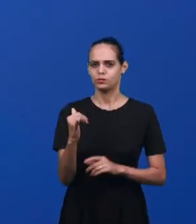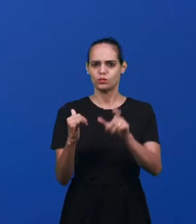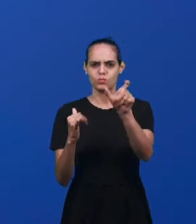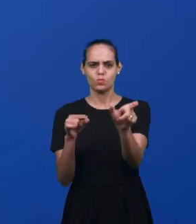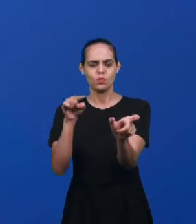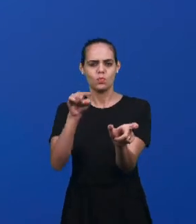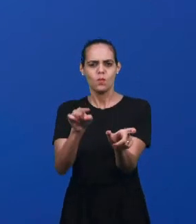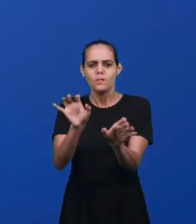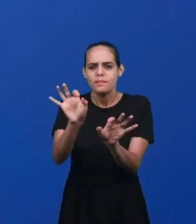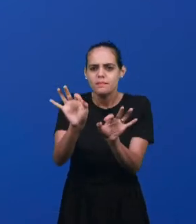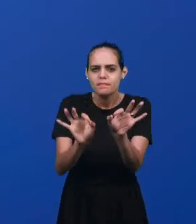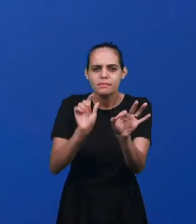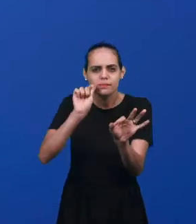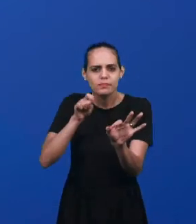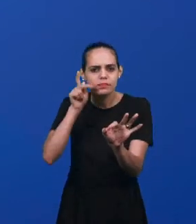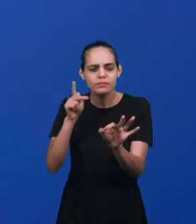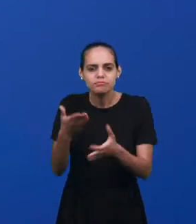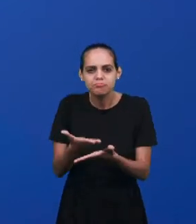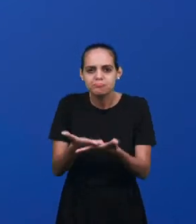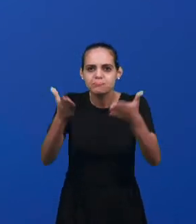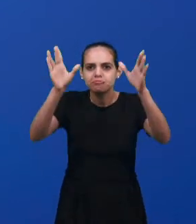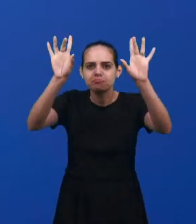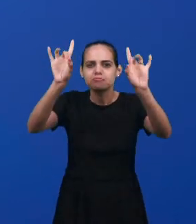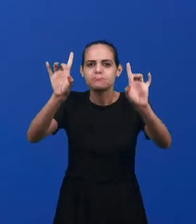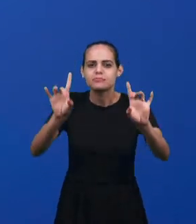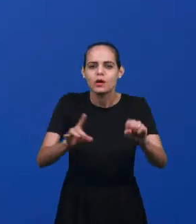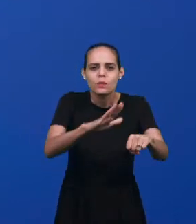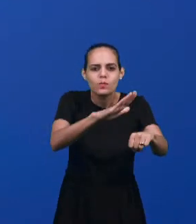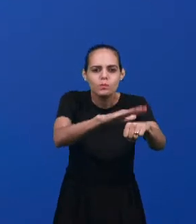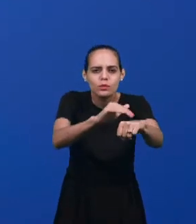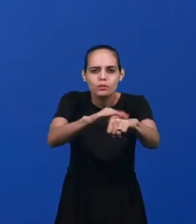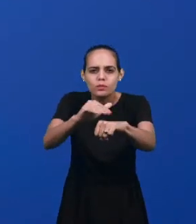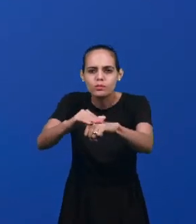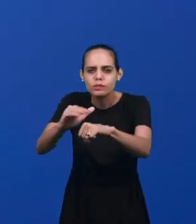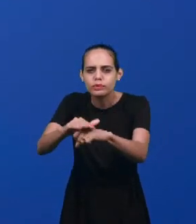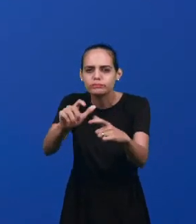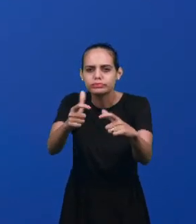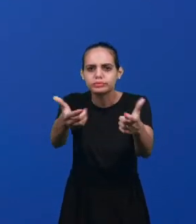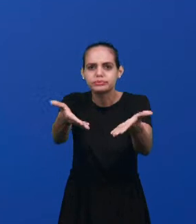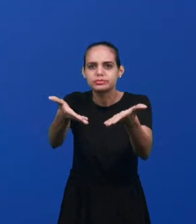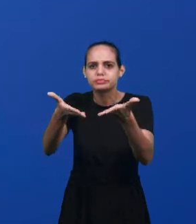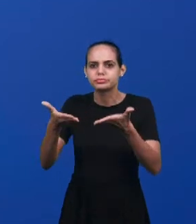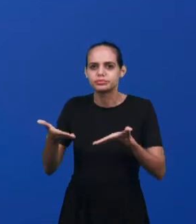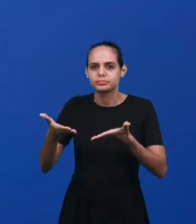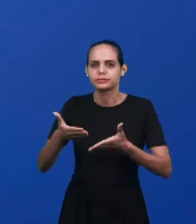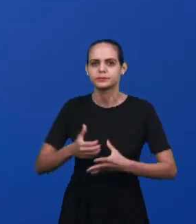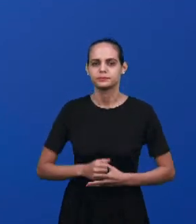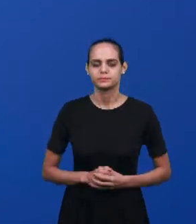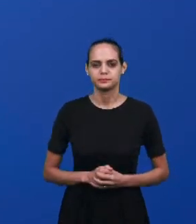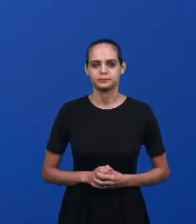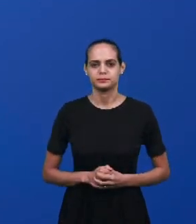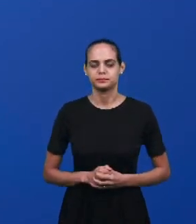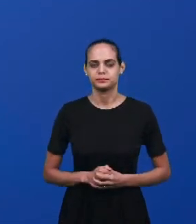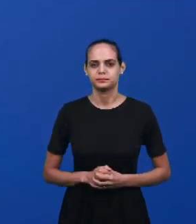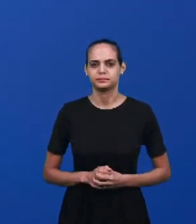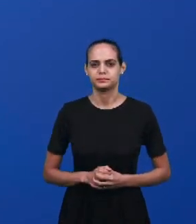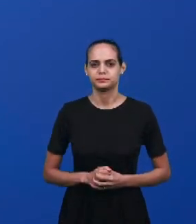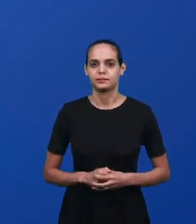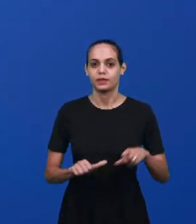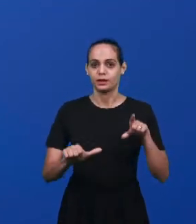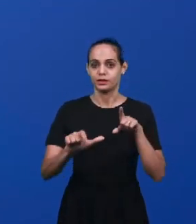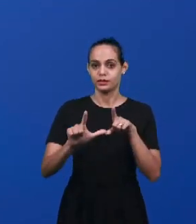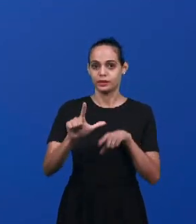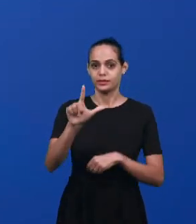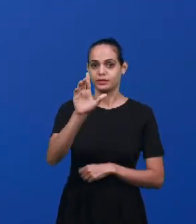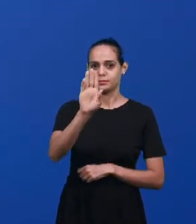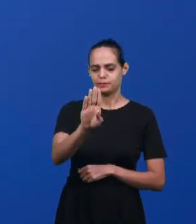grande ceia e convidou a muitos. Respondendo também a pergunta 1 da letra B, cite os dois assuntos. Os